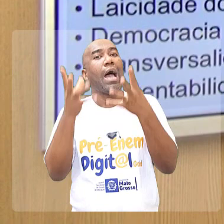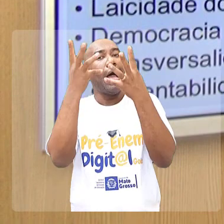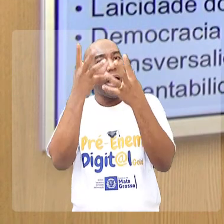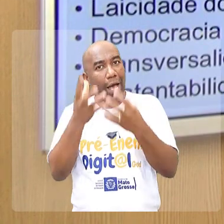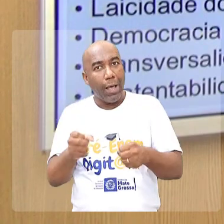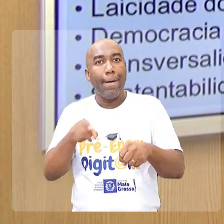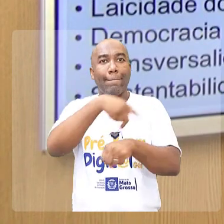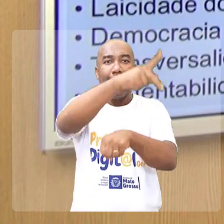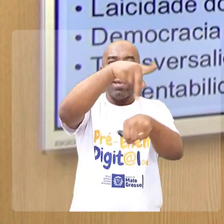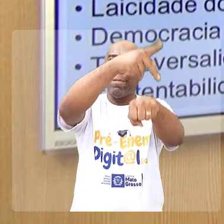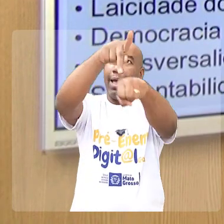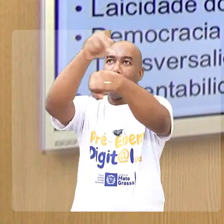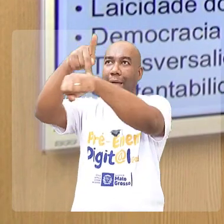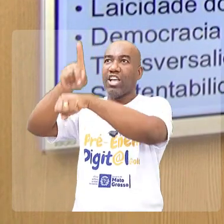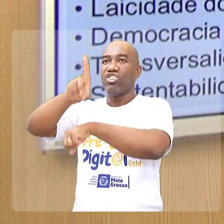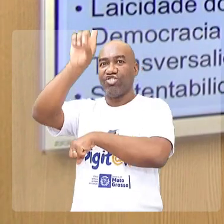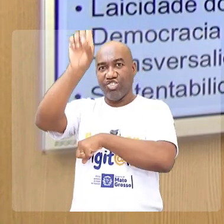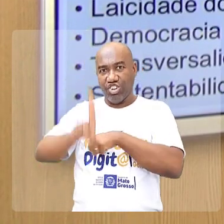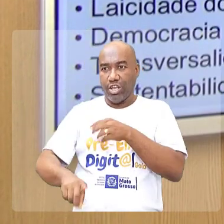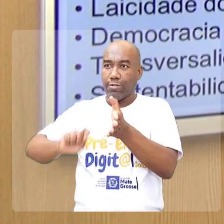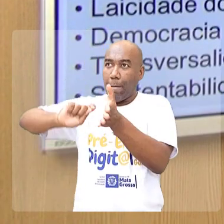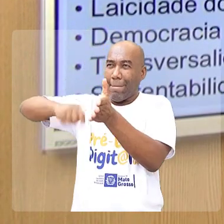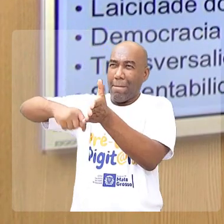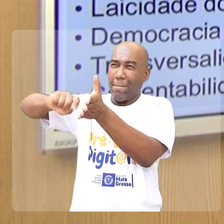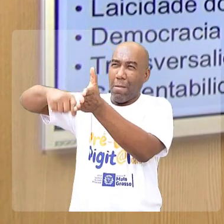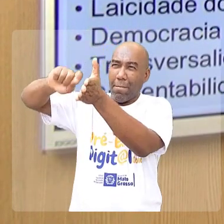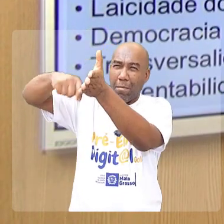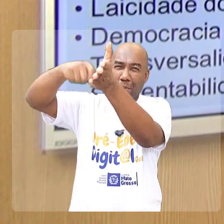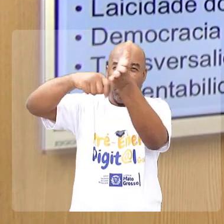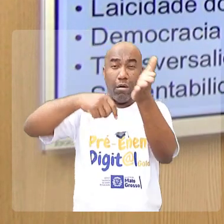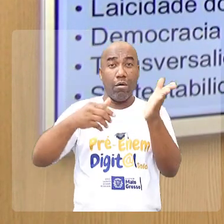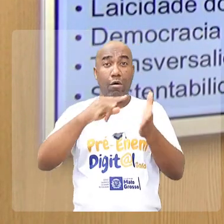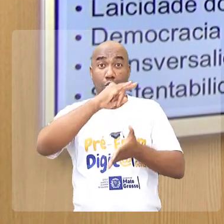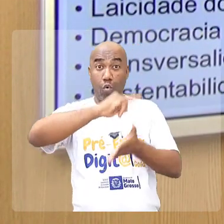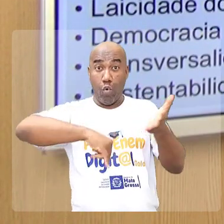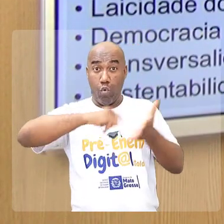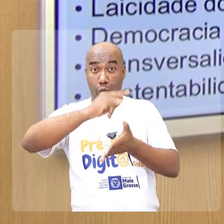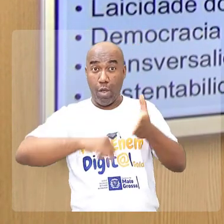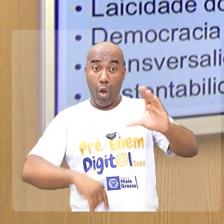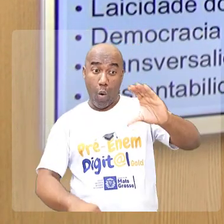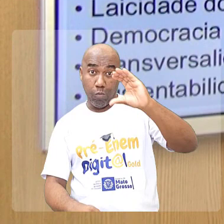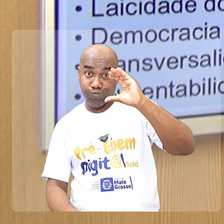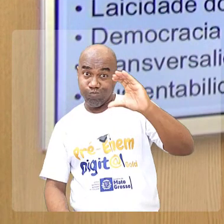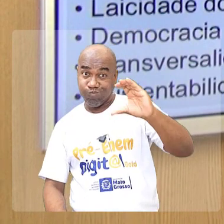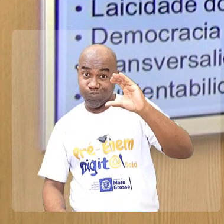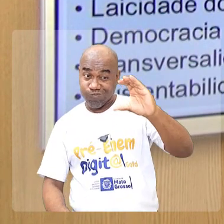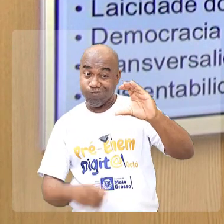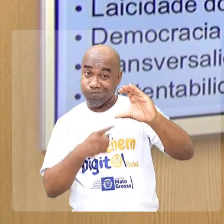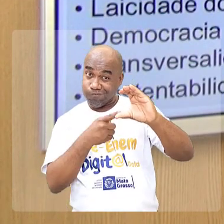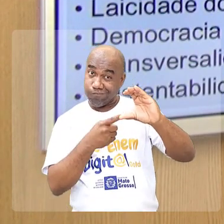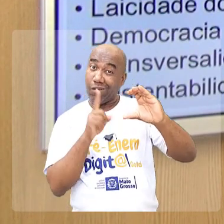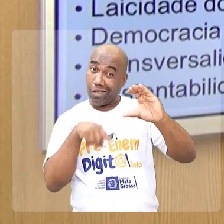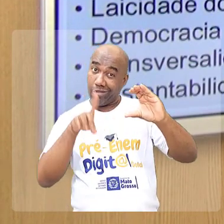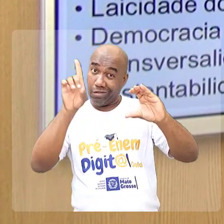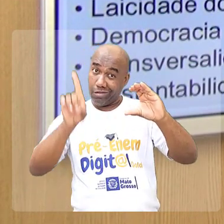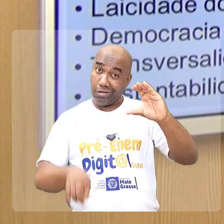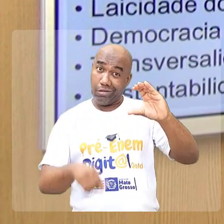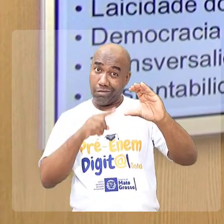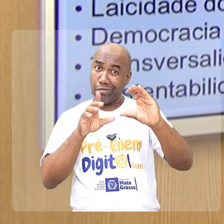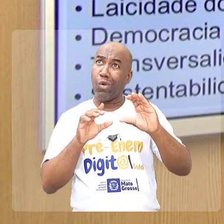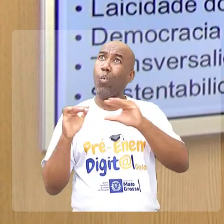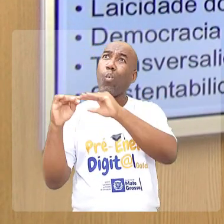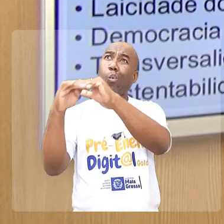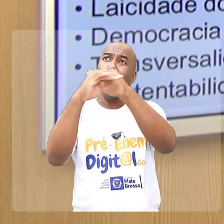que apoiam essa grande lei, beleza? Esse grande acordo internacional. Se